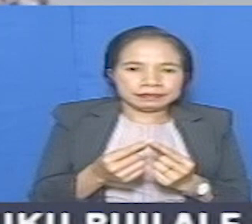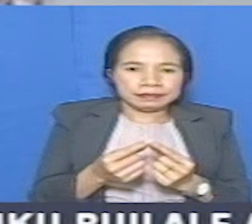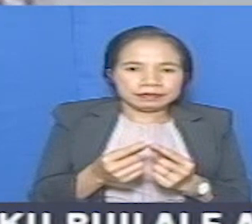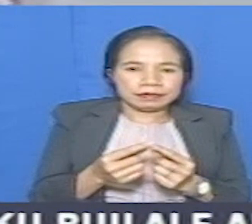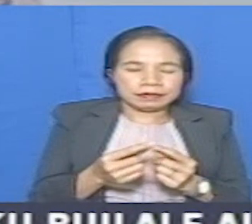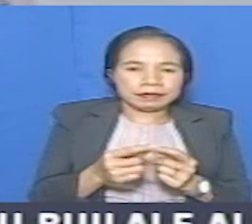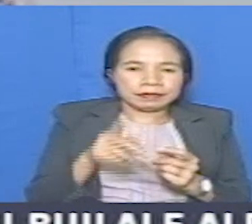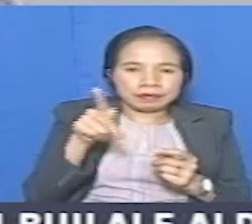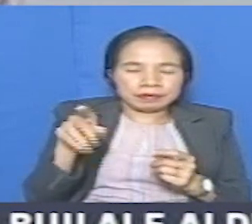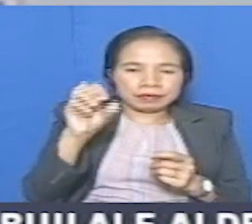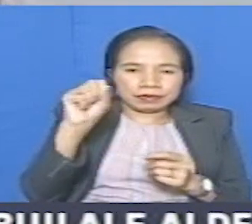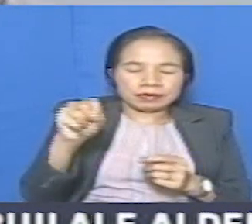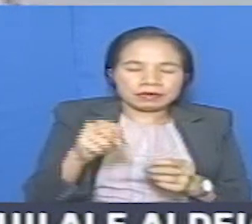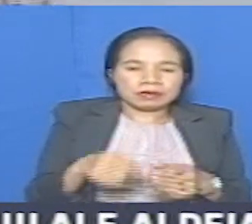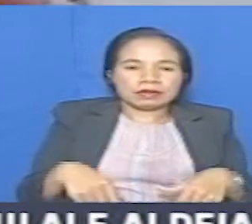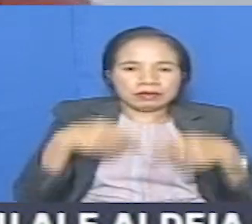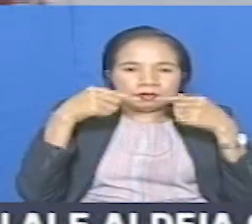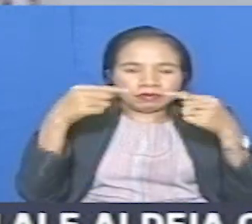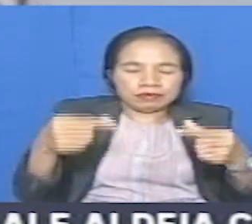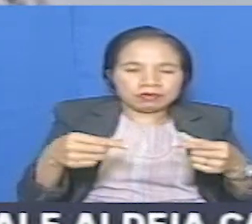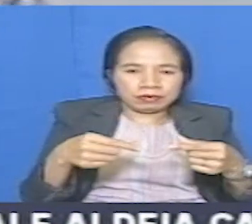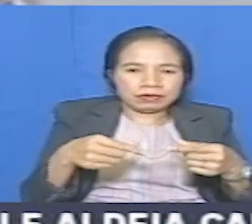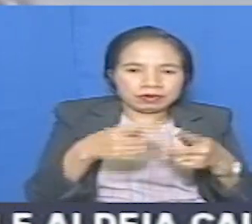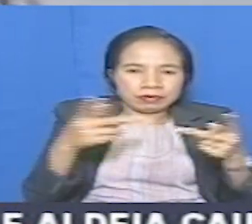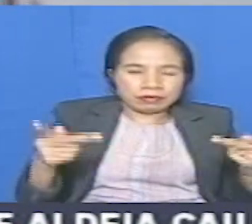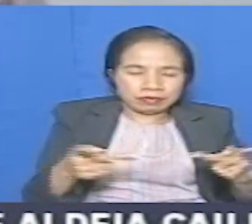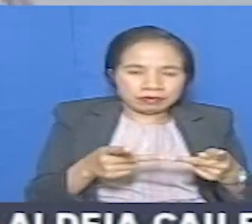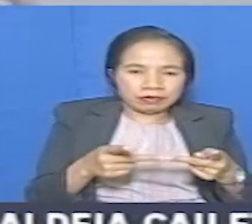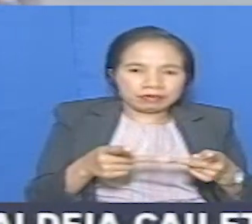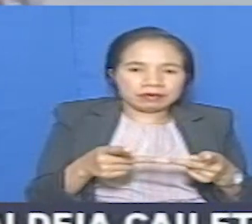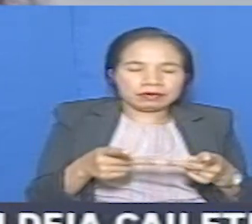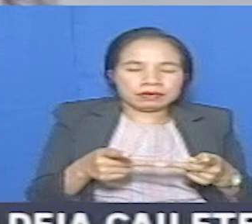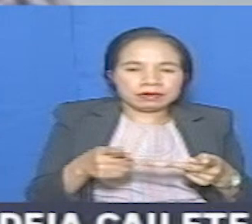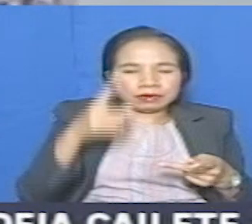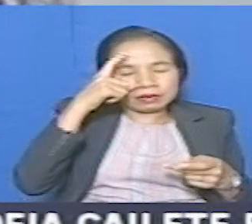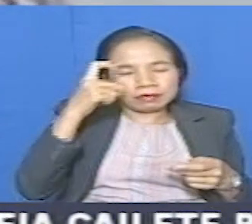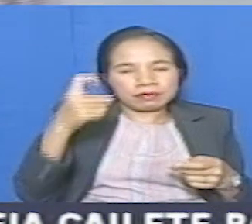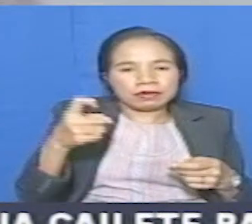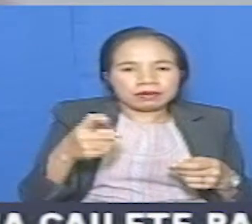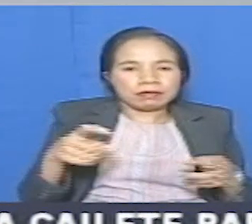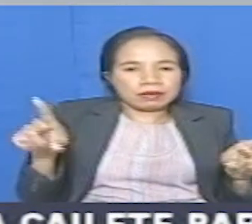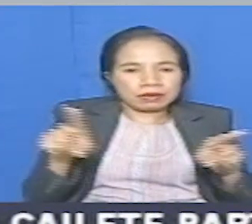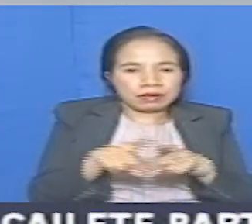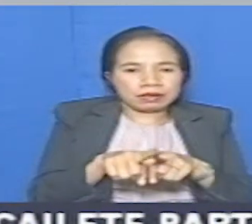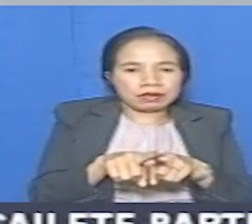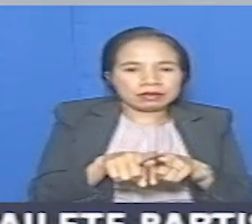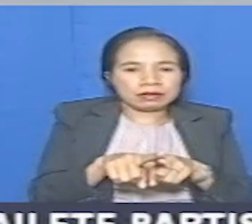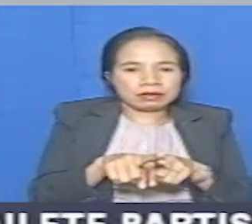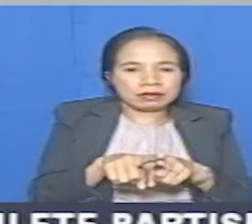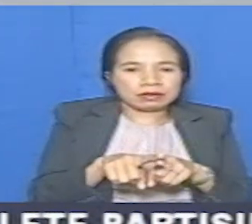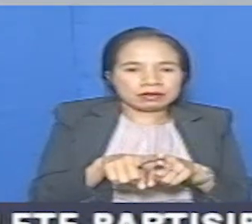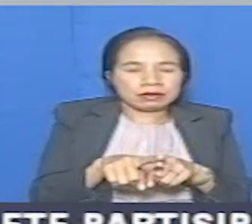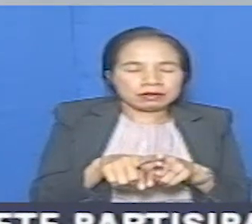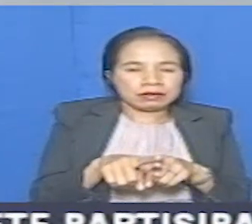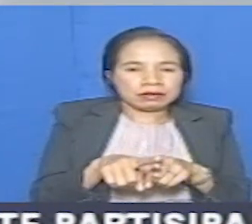proteção civil magto ade ia terreno hodi fruti dados sira kene. Sangnei maga ada seorang administrator berpostu